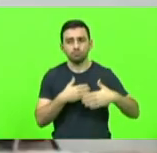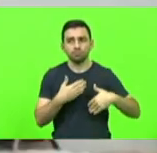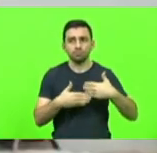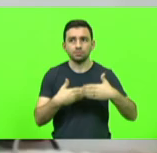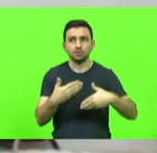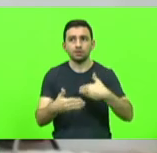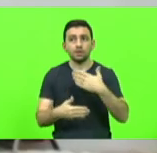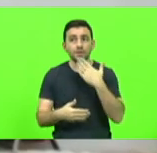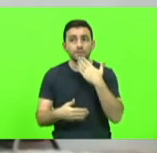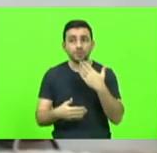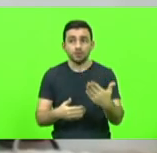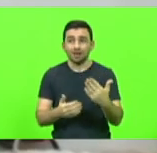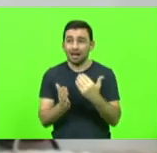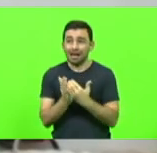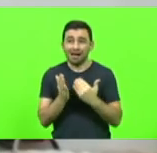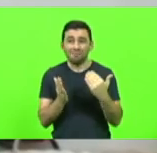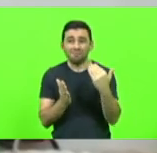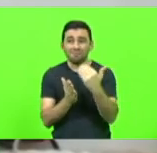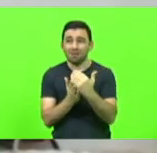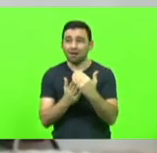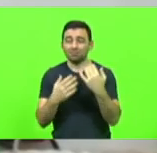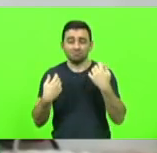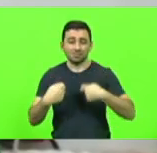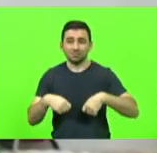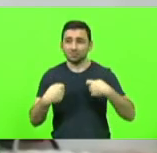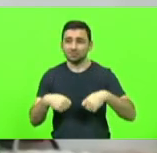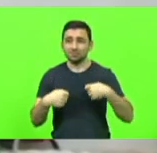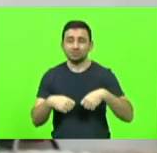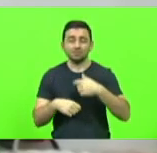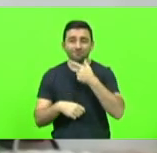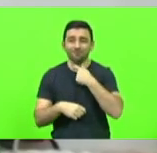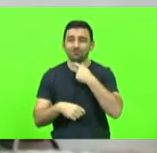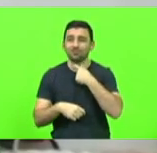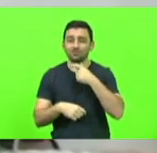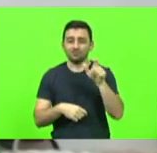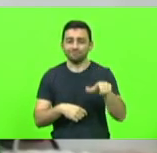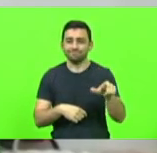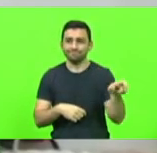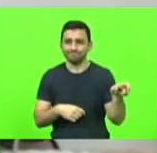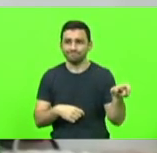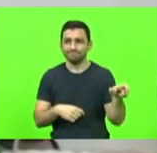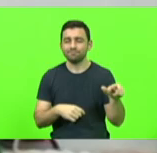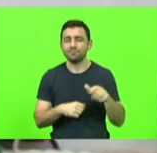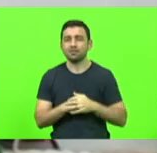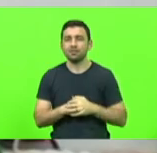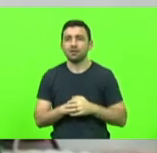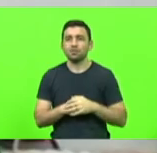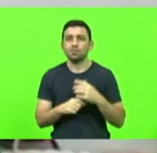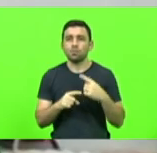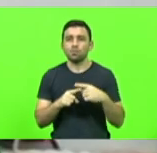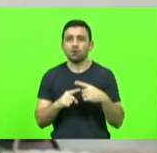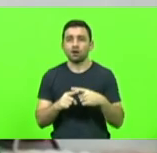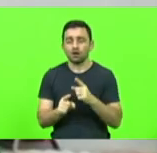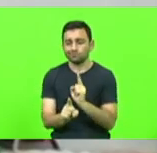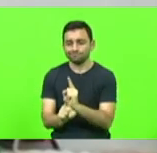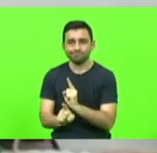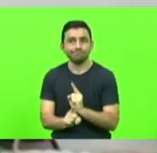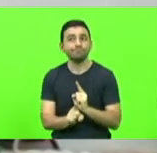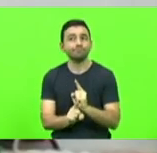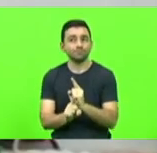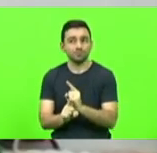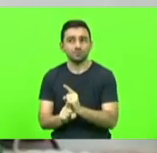demanda por profissionais fonoaudiólogos aumentou muito. Um dos fatores foi o aumento de diagnósticos de casos